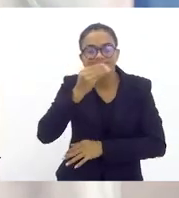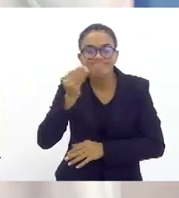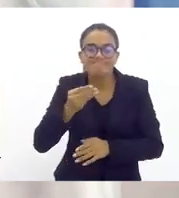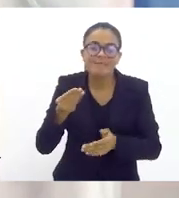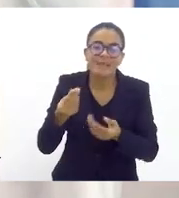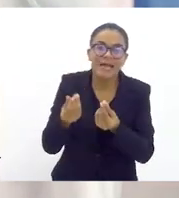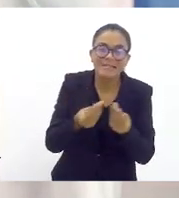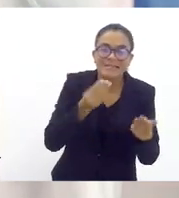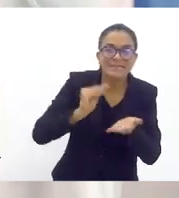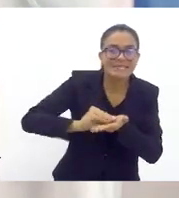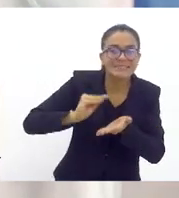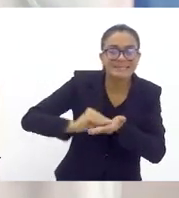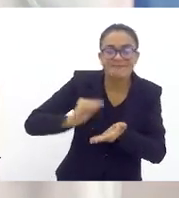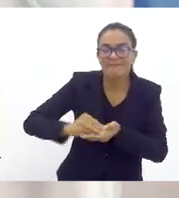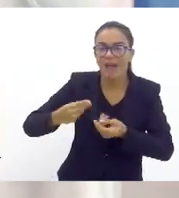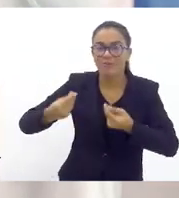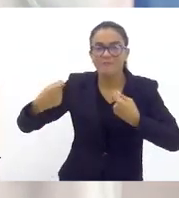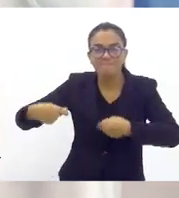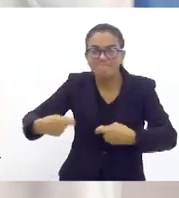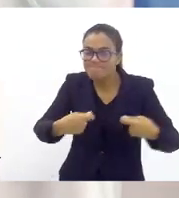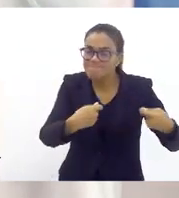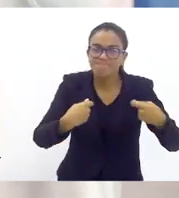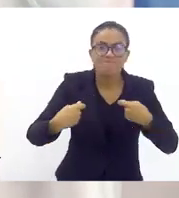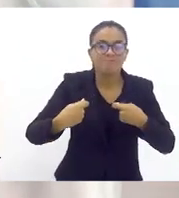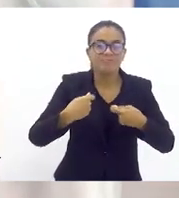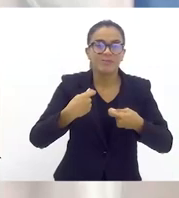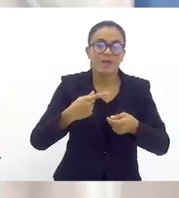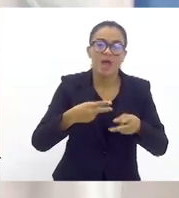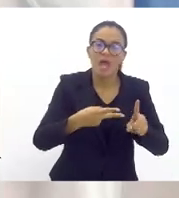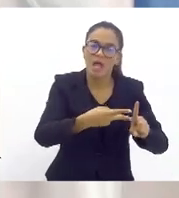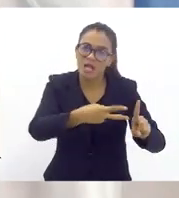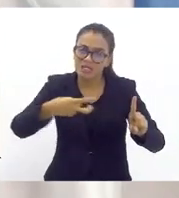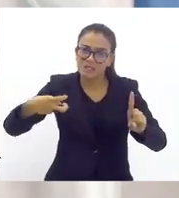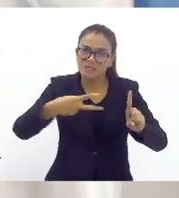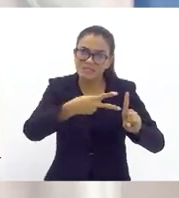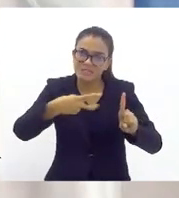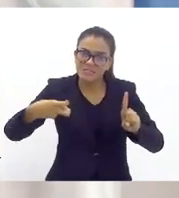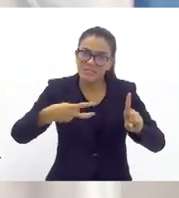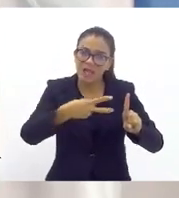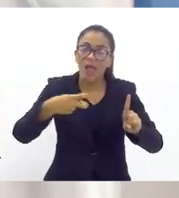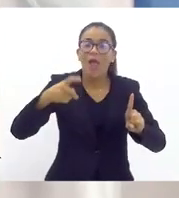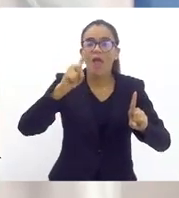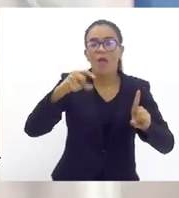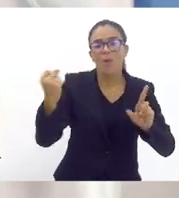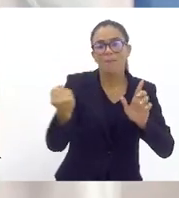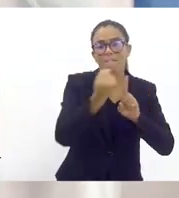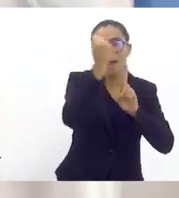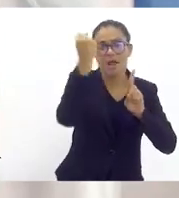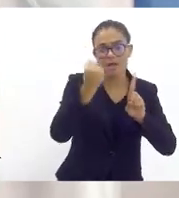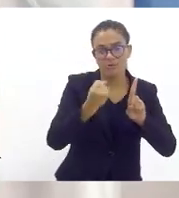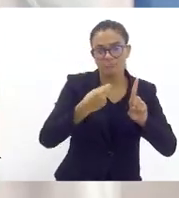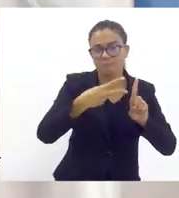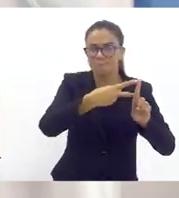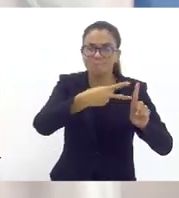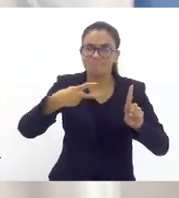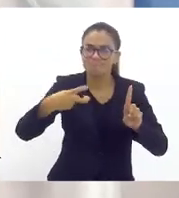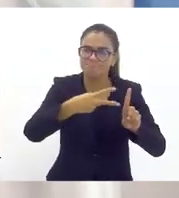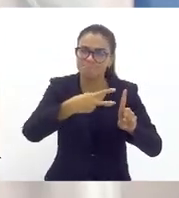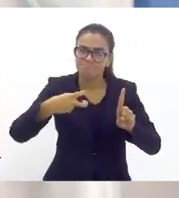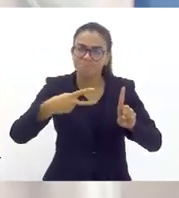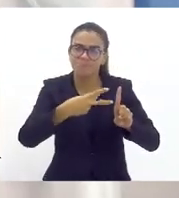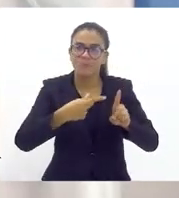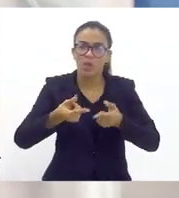é um aumento, é um fator que auxilia na hiperexploração. É um marcador que auxilia na hiperexploração que o